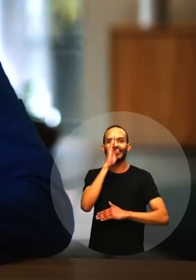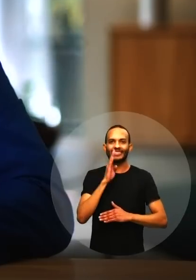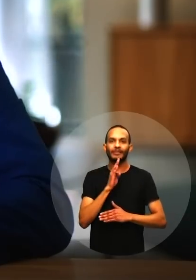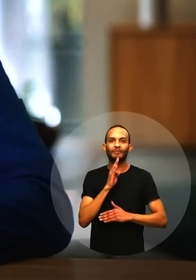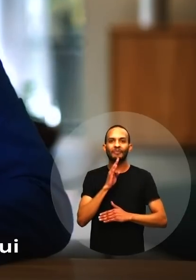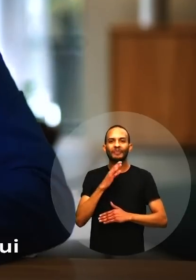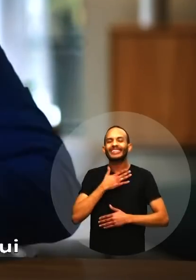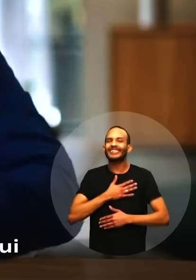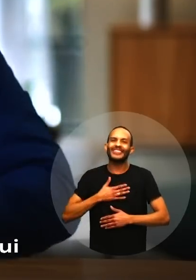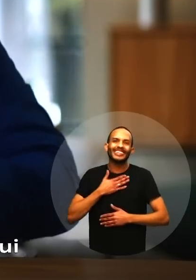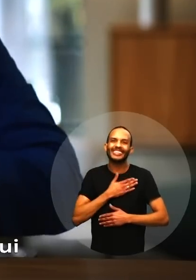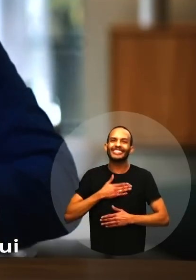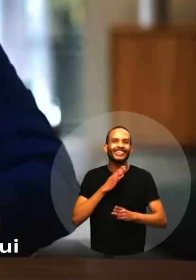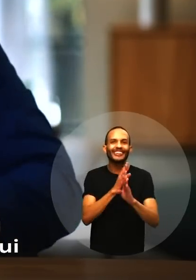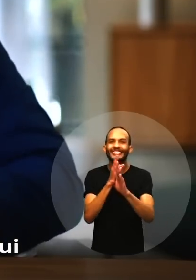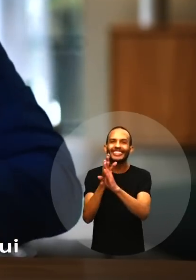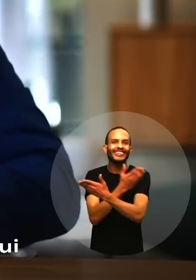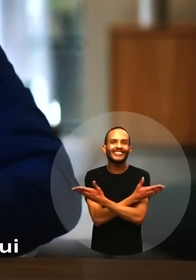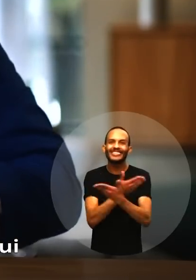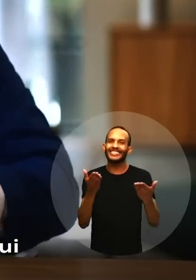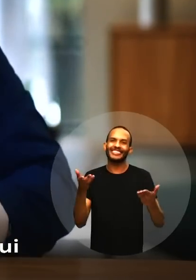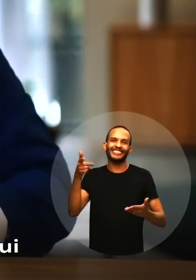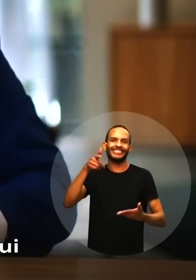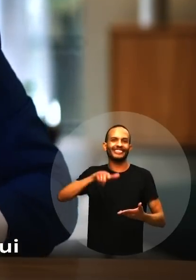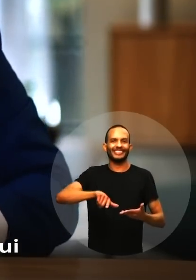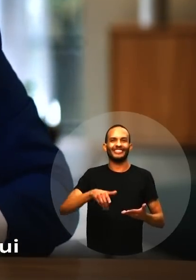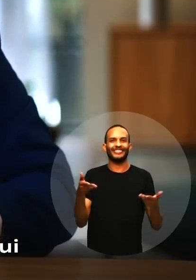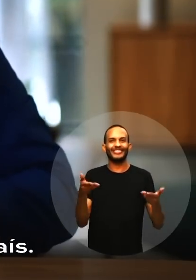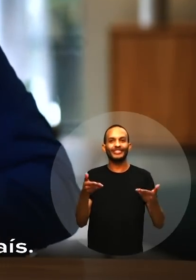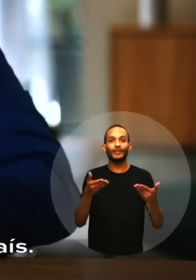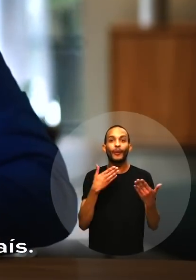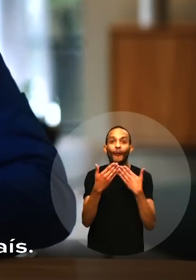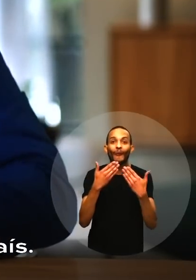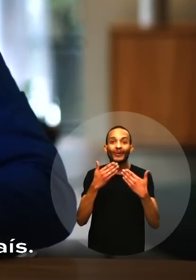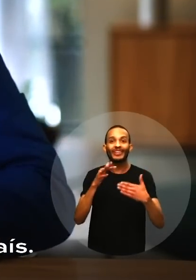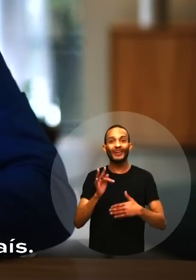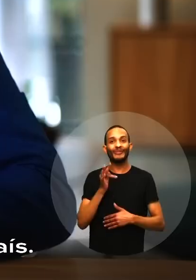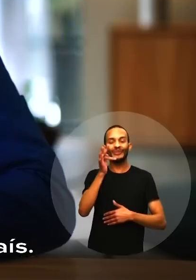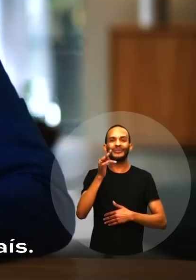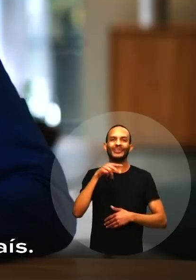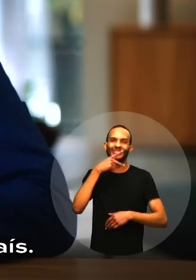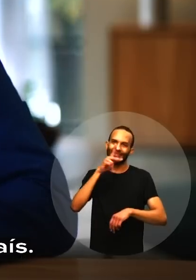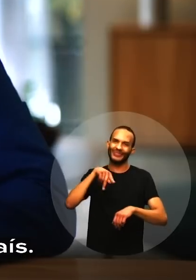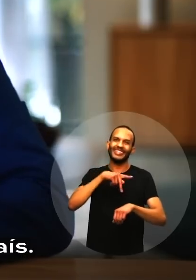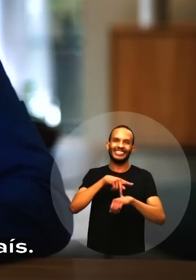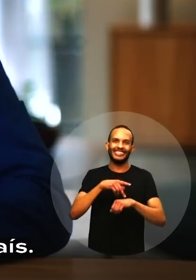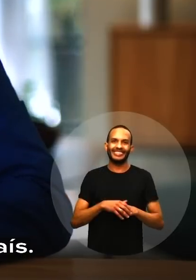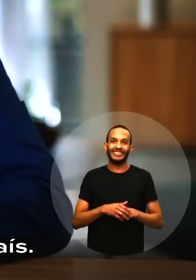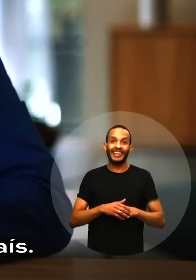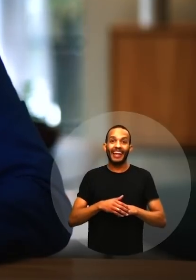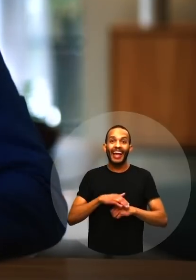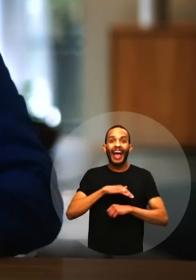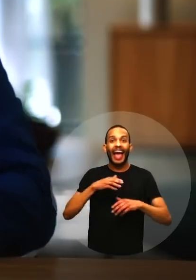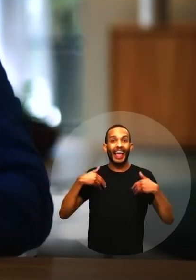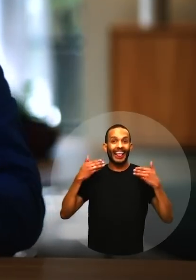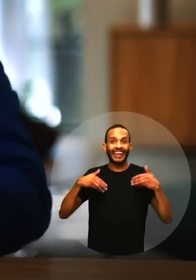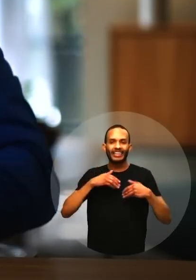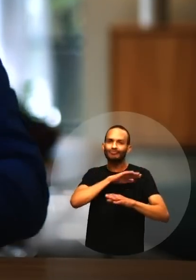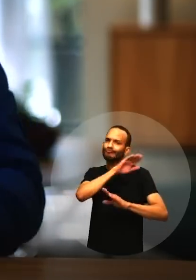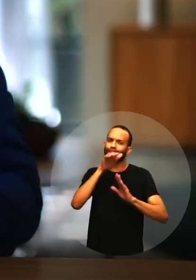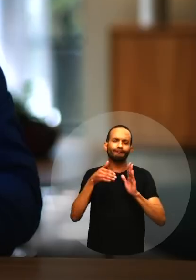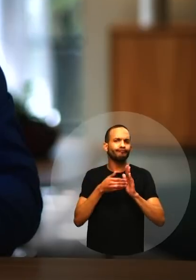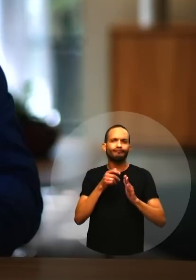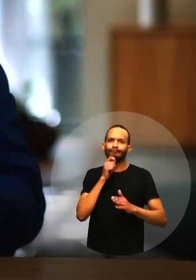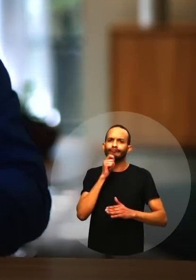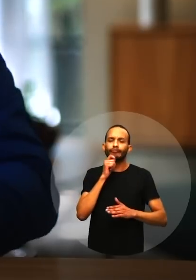o Brasil É um grande prazer Reencontrar você aqui Para conversar sobre o futuro do nosso país A alegria só